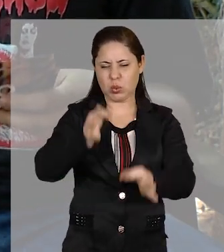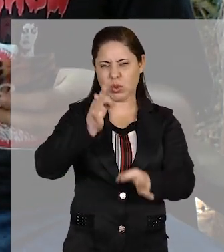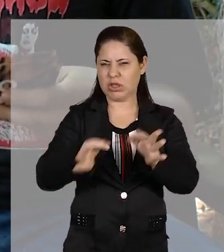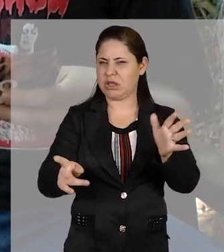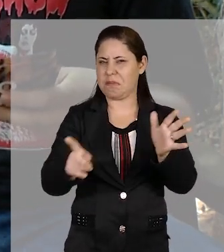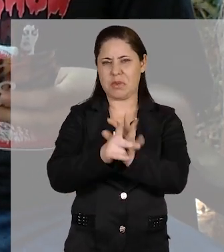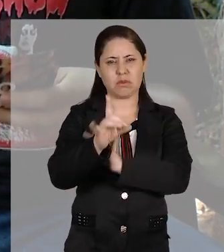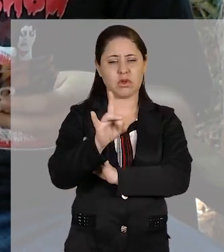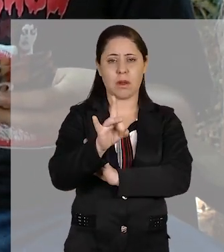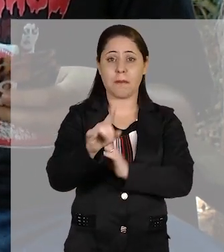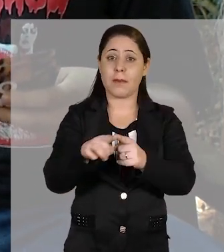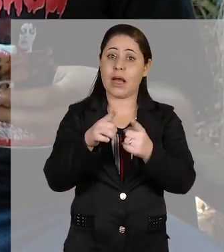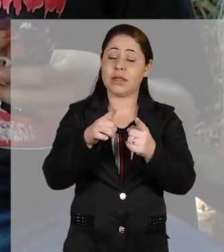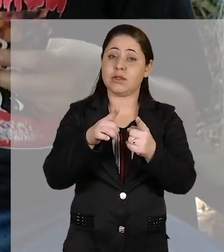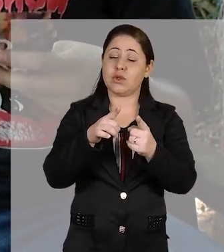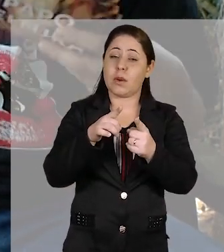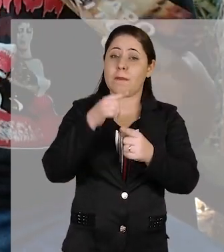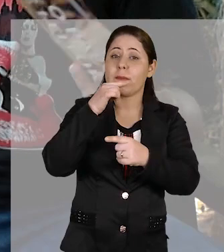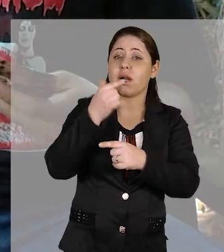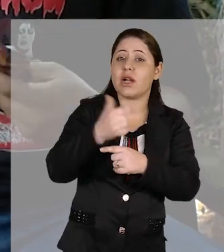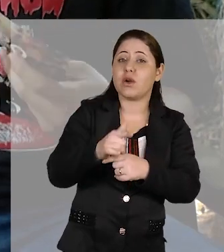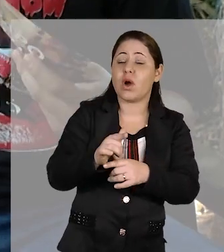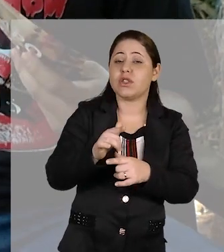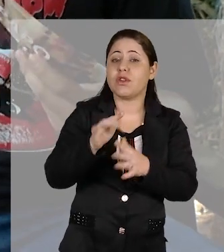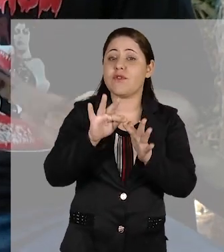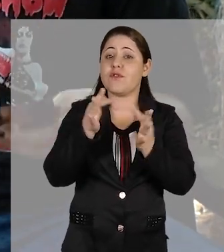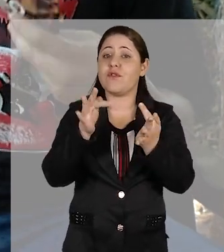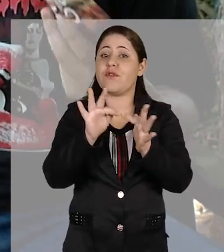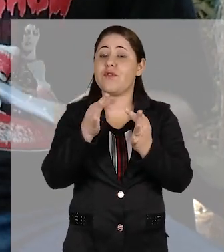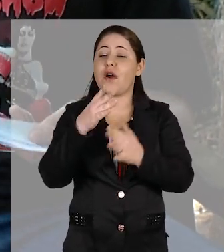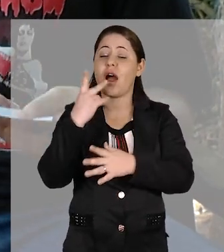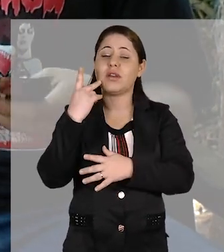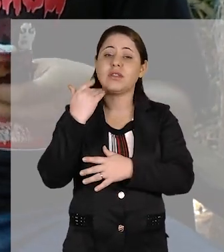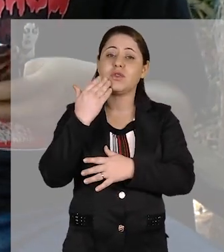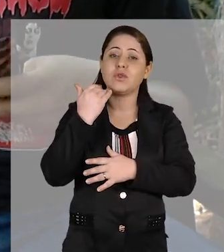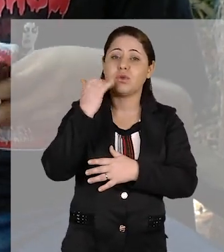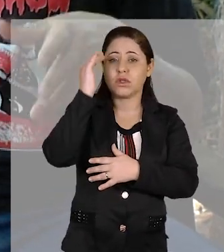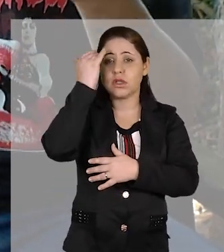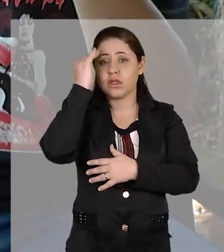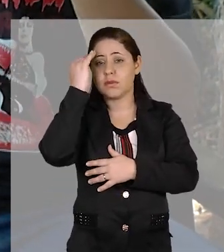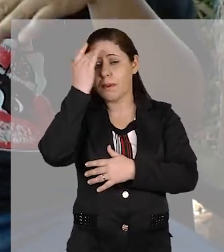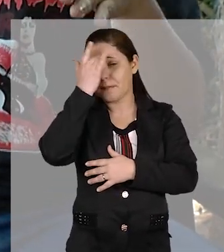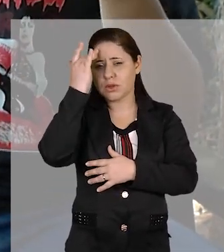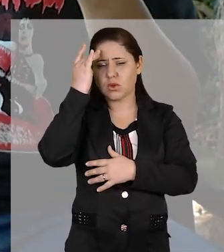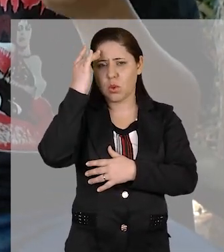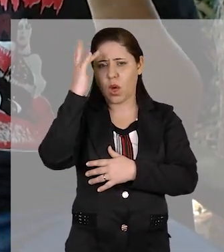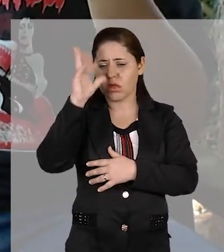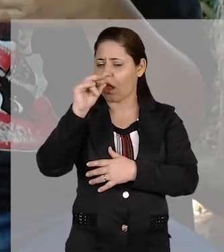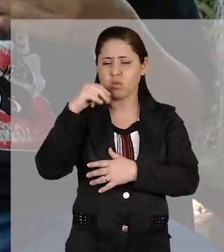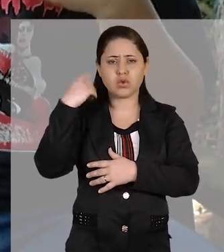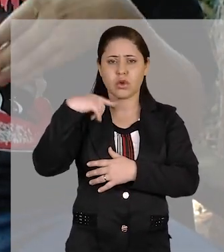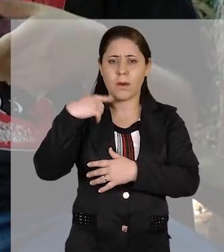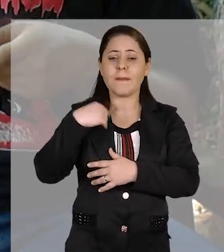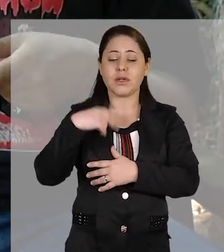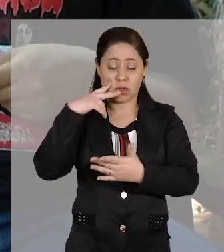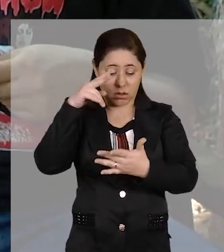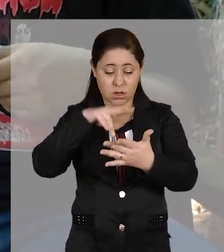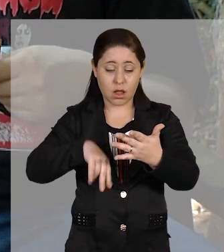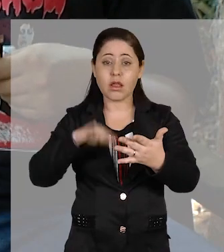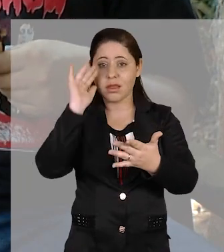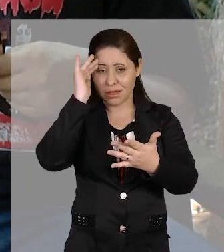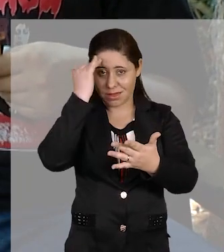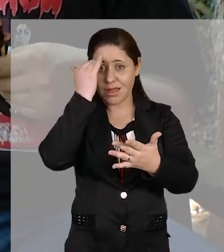né? Para que fosse uma linguagem de fácil entendimento também, para quem não fosse da área, né? Estivesse podendo estar filtrando,